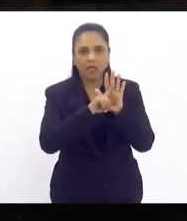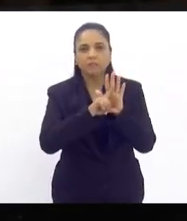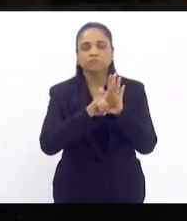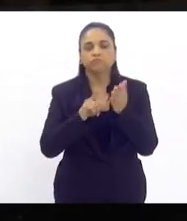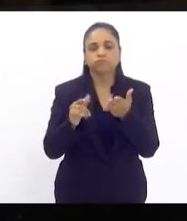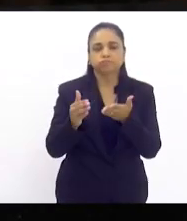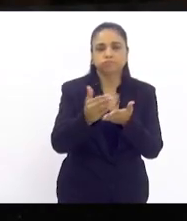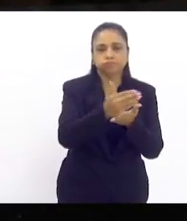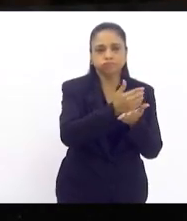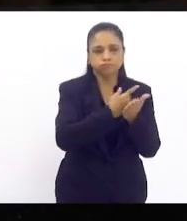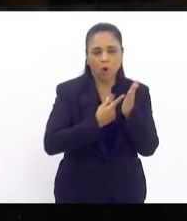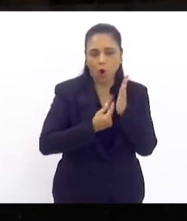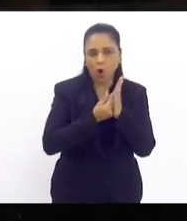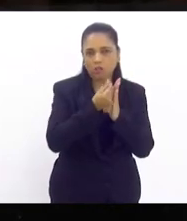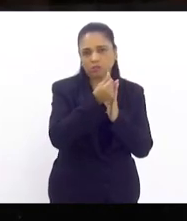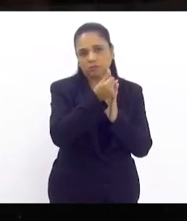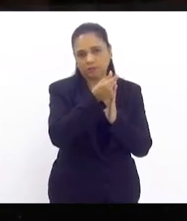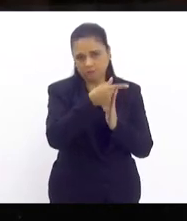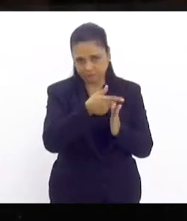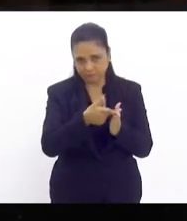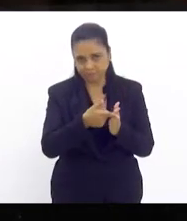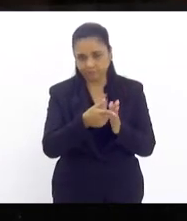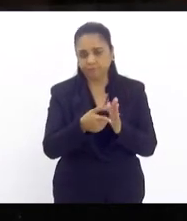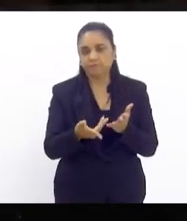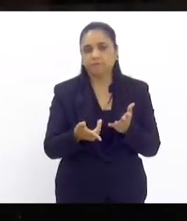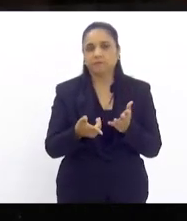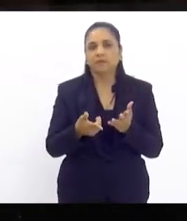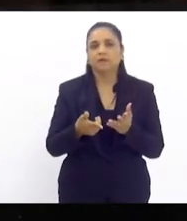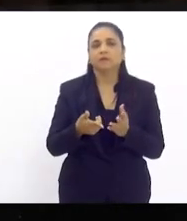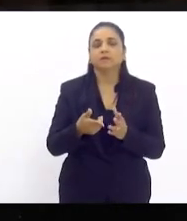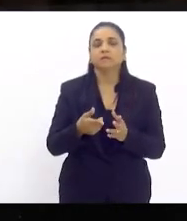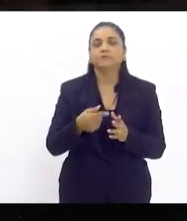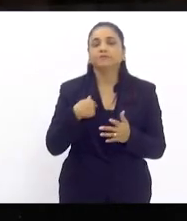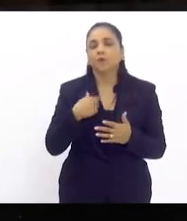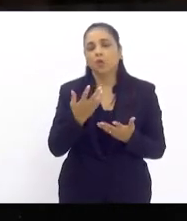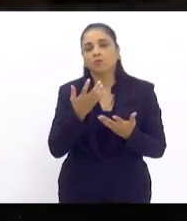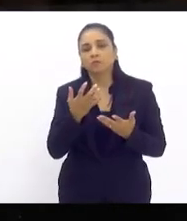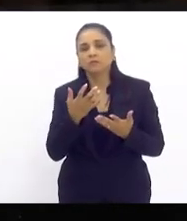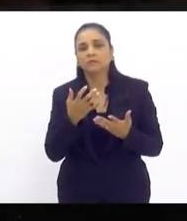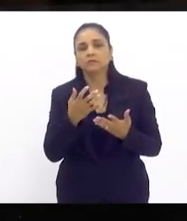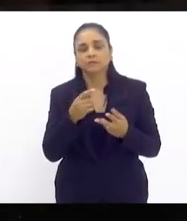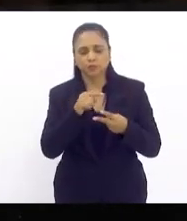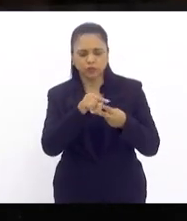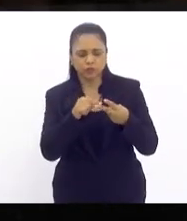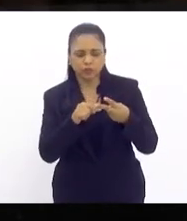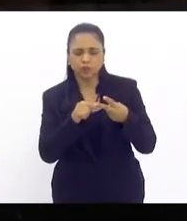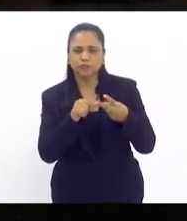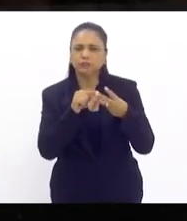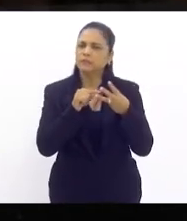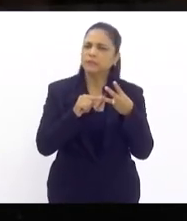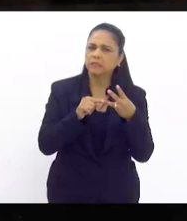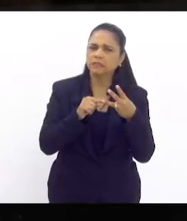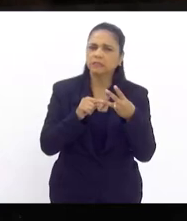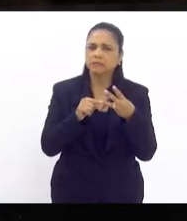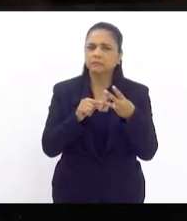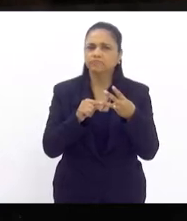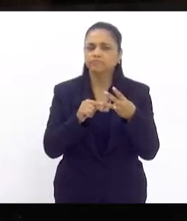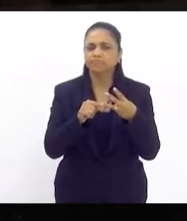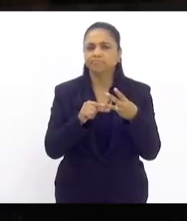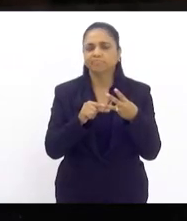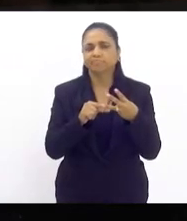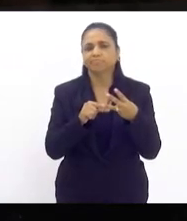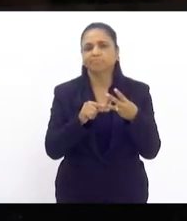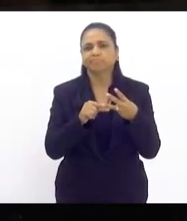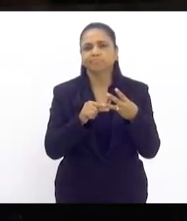e os desdobramentos anteriores. Queria só pontuar dois ou três aspectos que